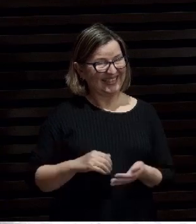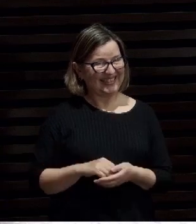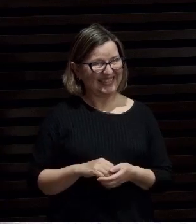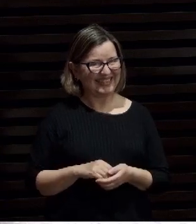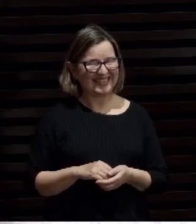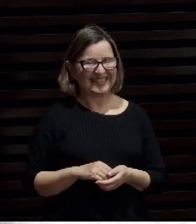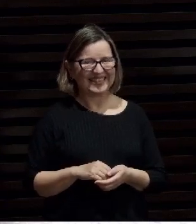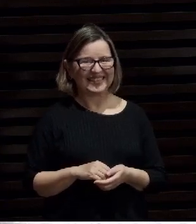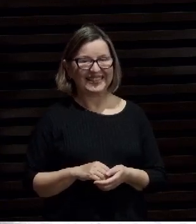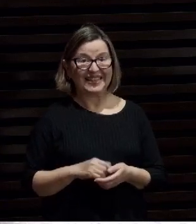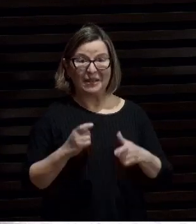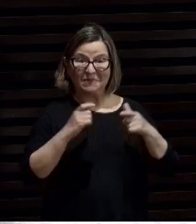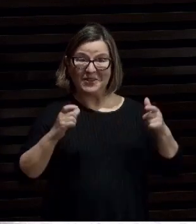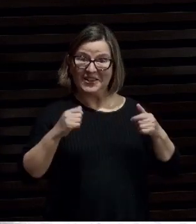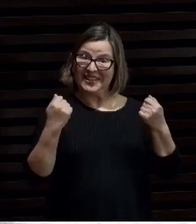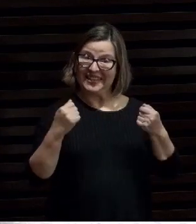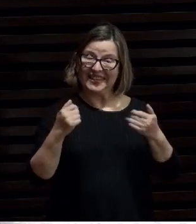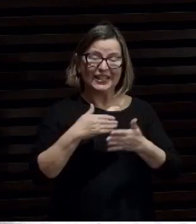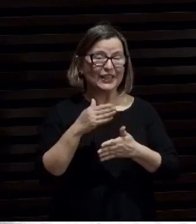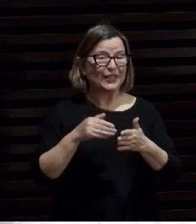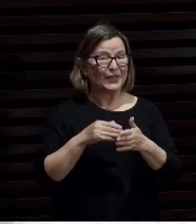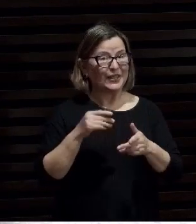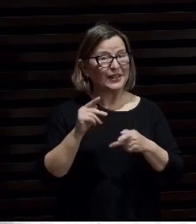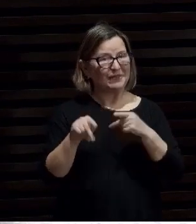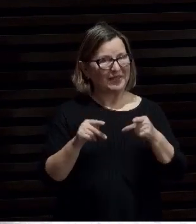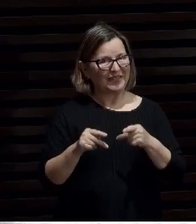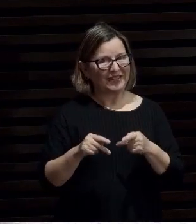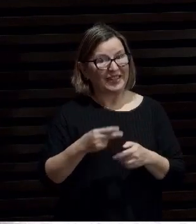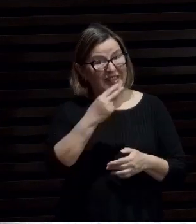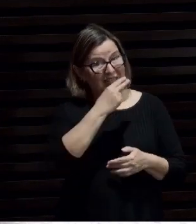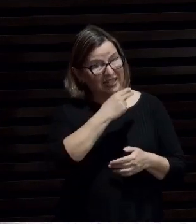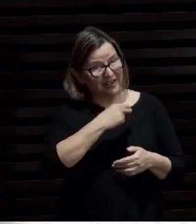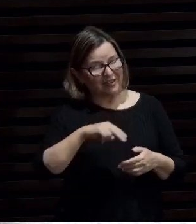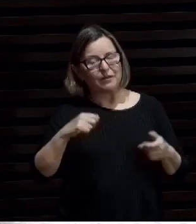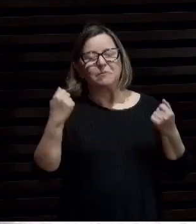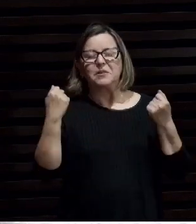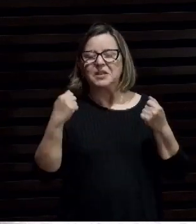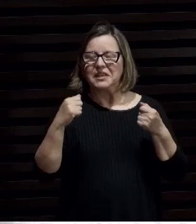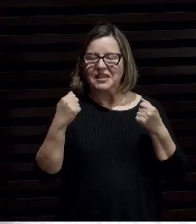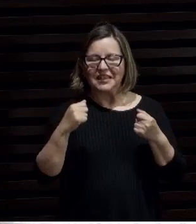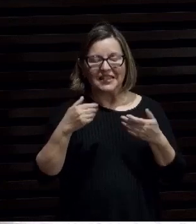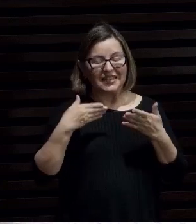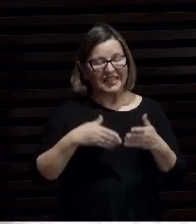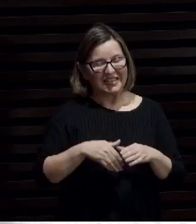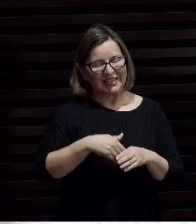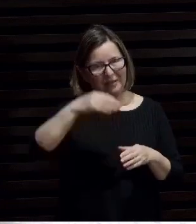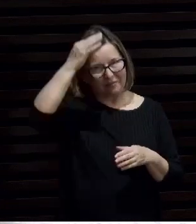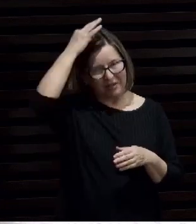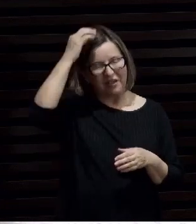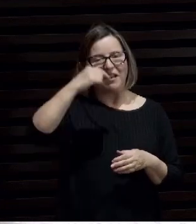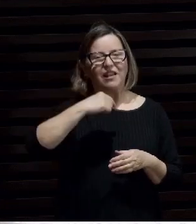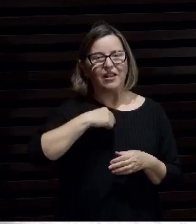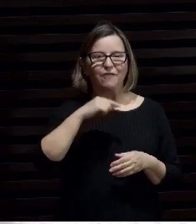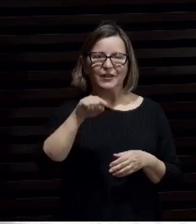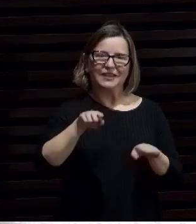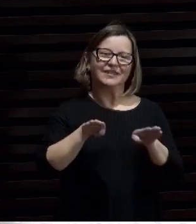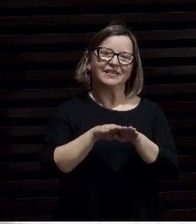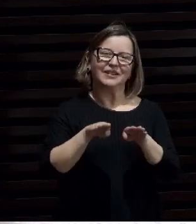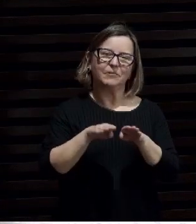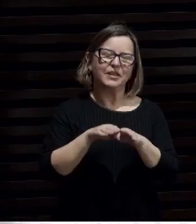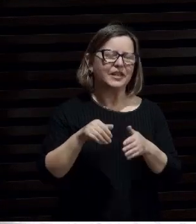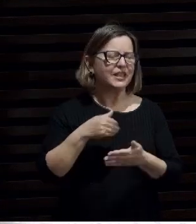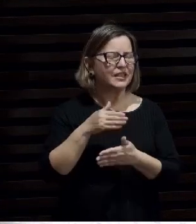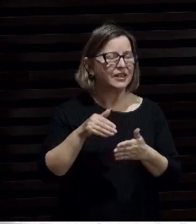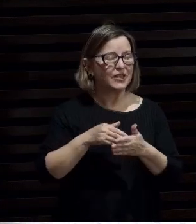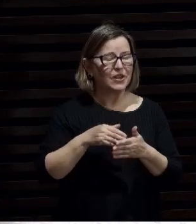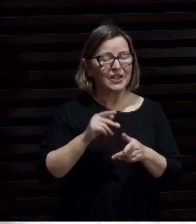os seres humanos. Nicodemos precisa nascer de novo, Benjamin Franklin precisa nascer de novo, eu e você e todo ser